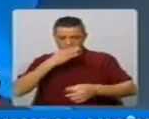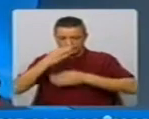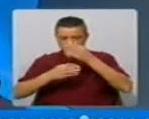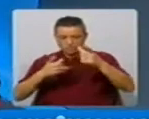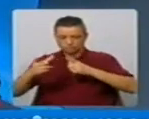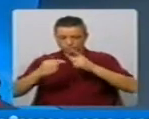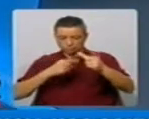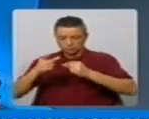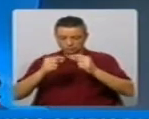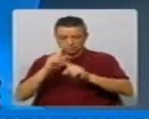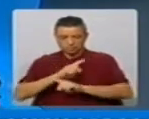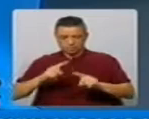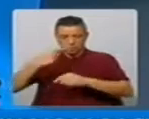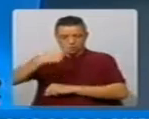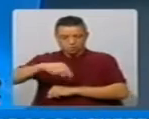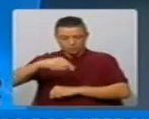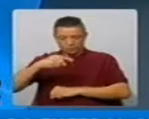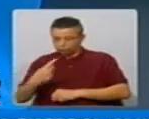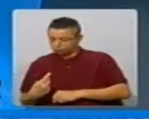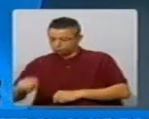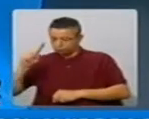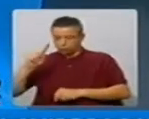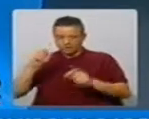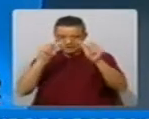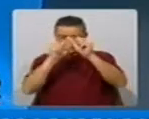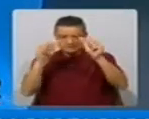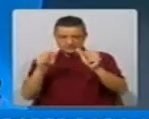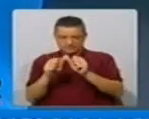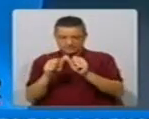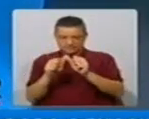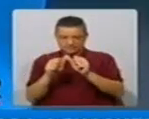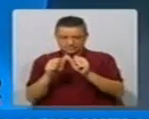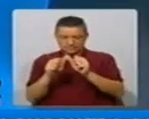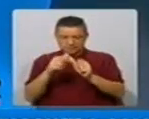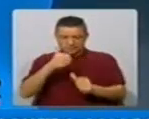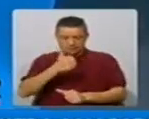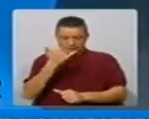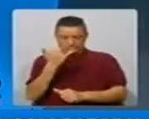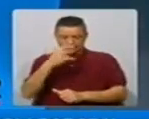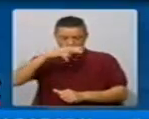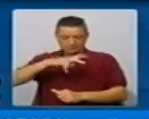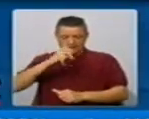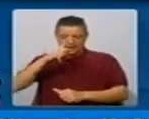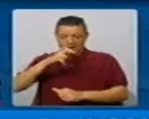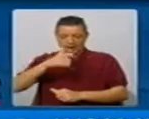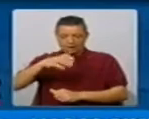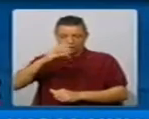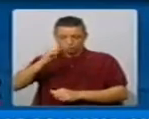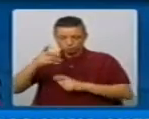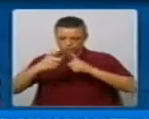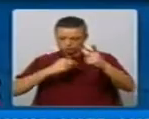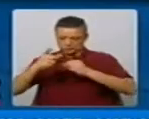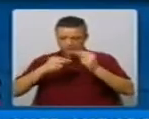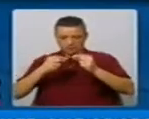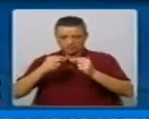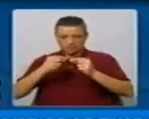que afinal não são estrelas únicas, são sistemas binários e, portanto, se calhar a existência de sistemas binários de estrelas, nomeadamente com este